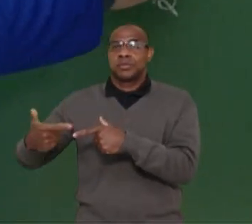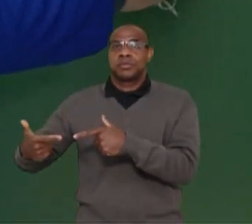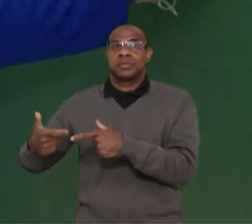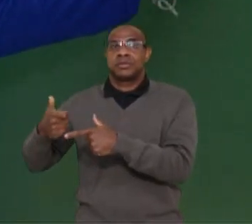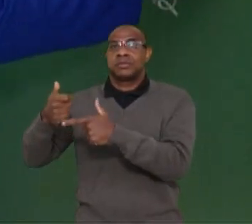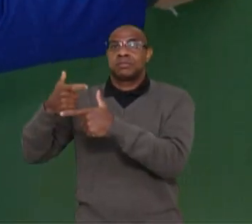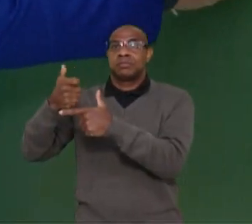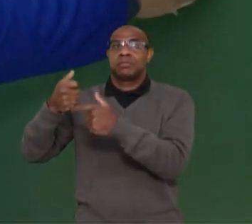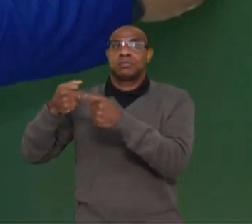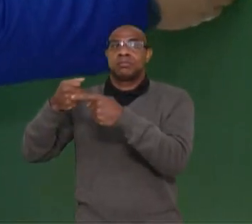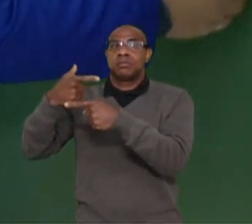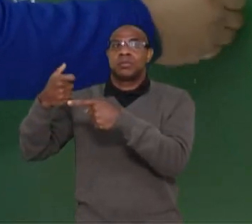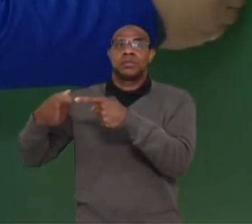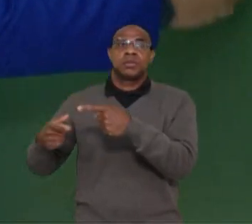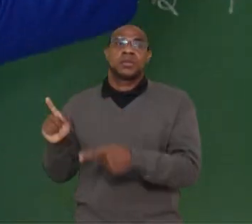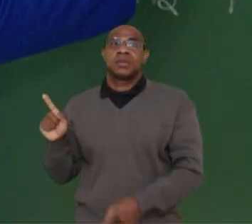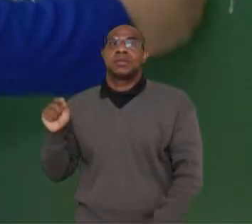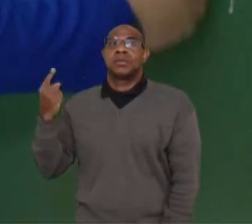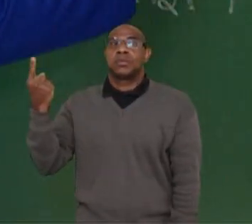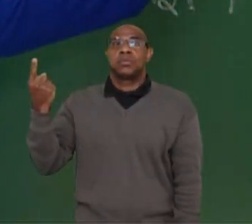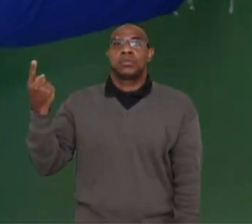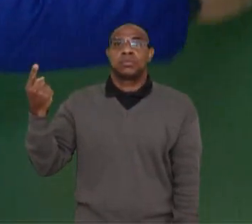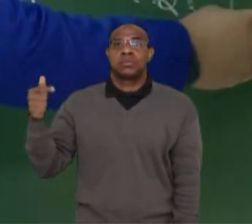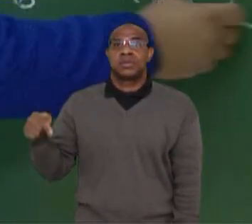eu vou ter 1 sobre 7.